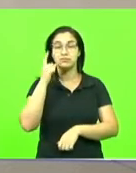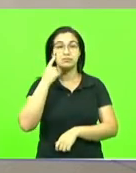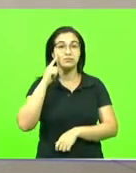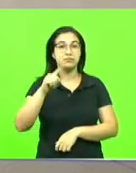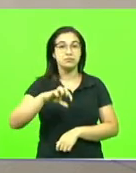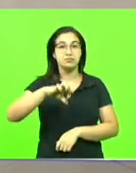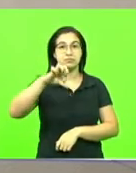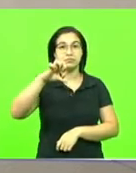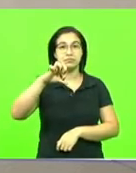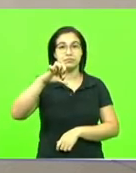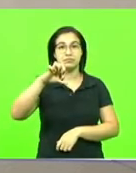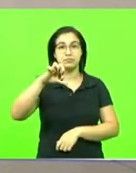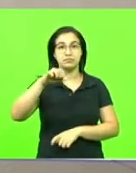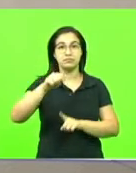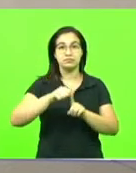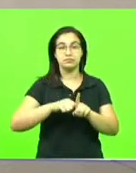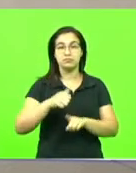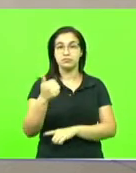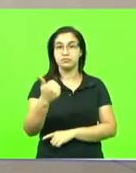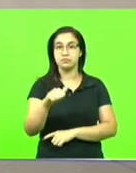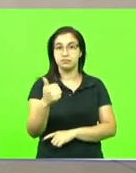9/11, depois